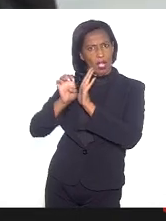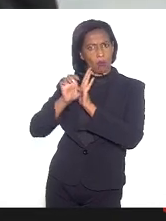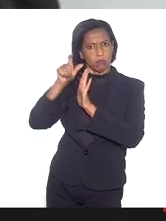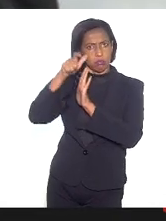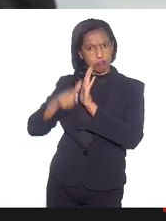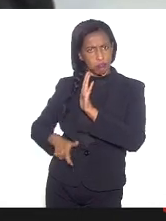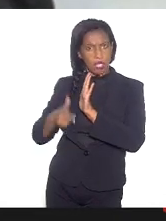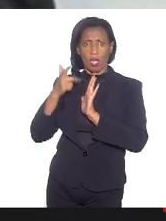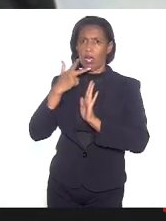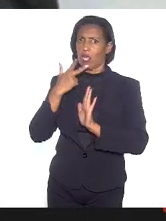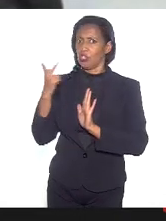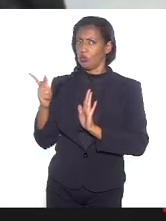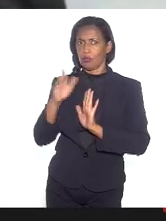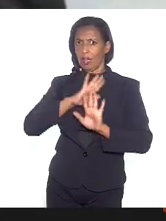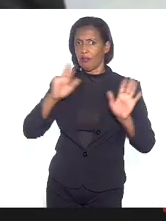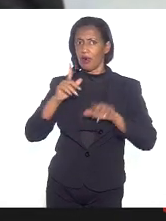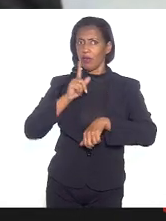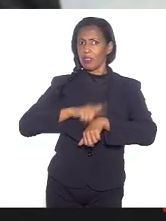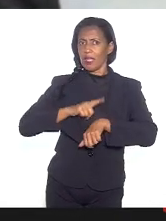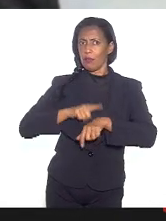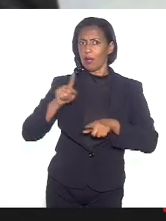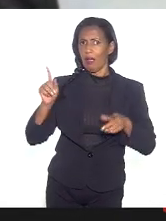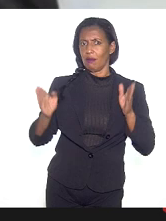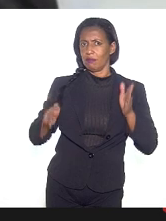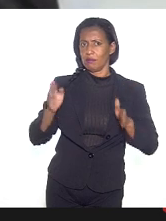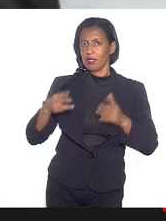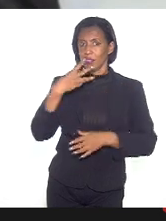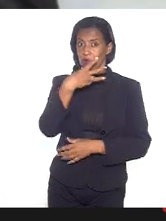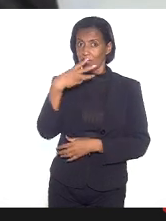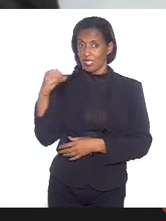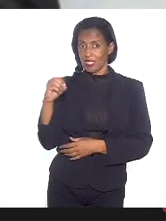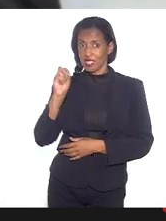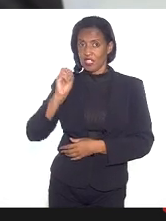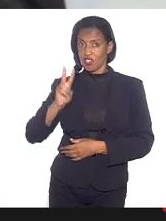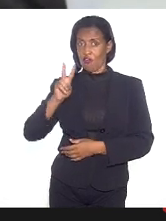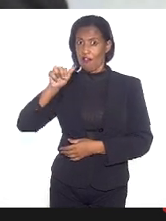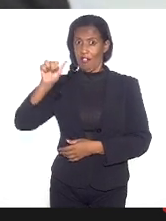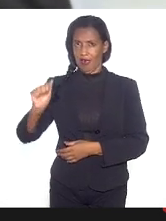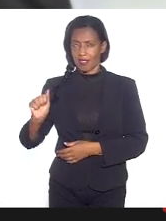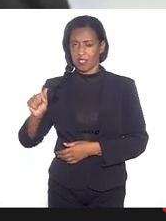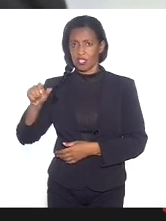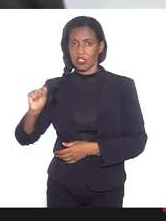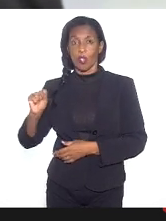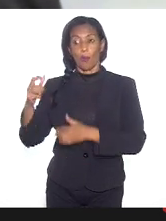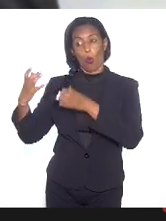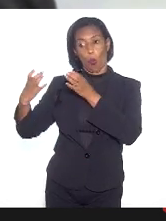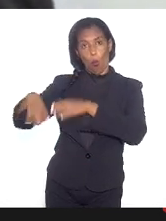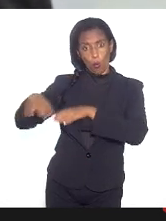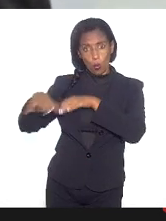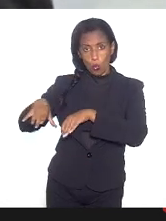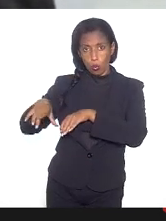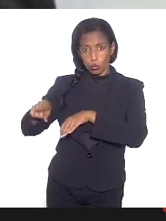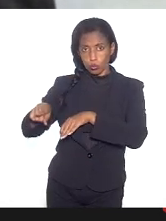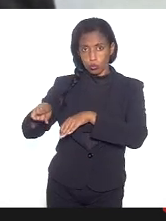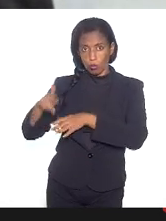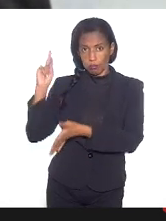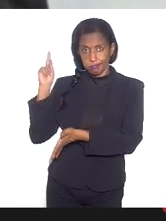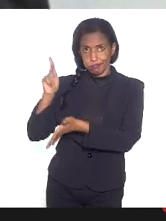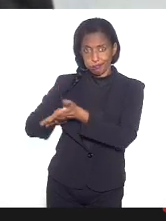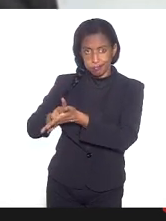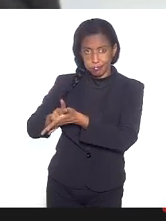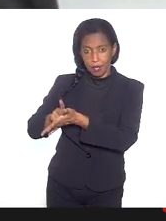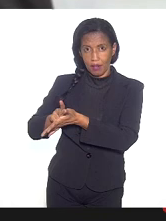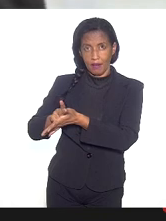se referindo ao temporário. São 300 vagas a serem ocupadas por concursados. Então, efetivas,